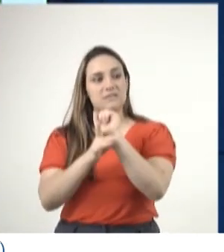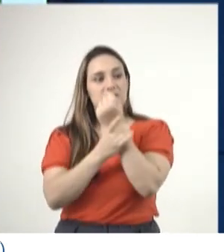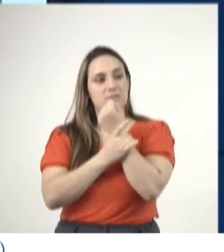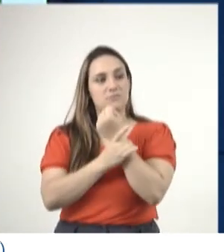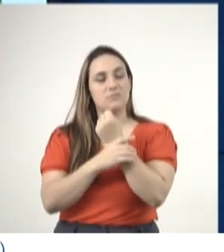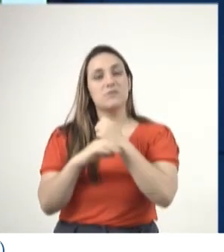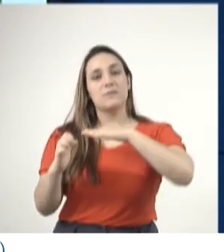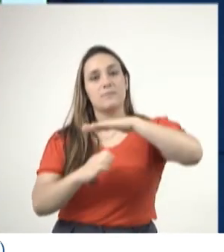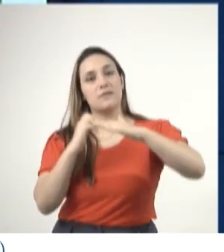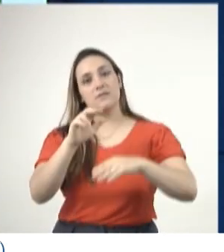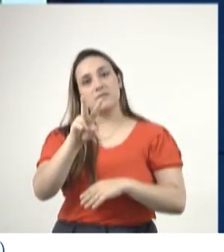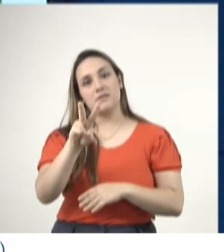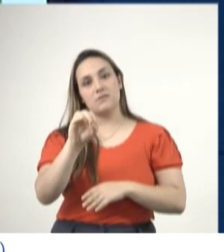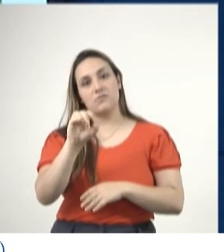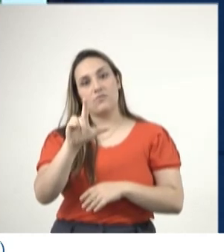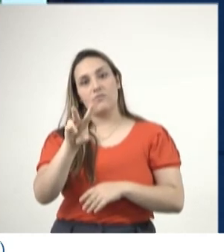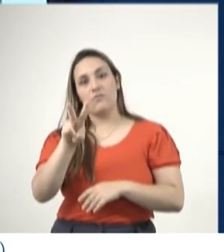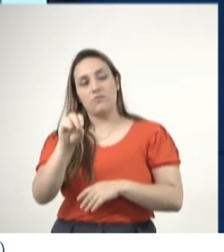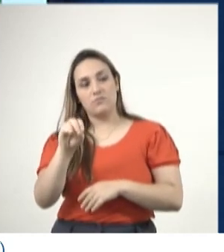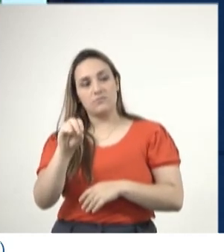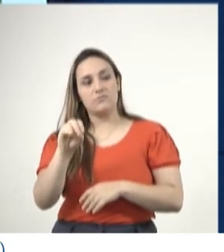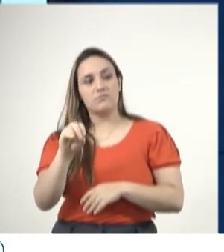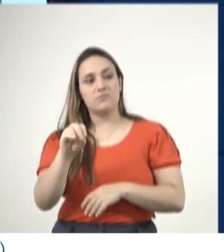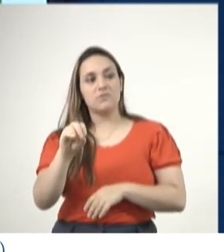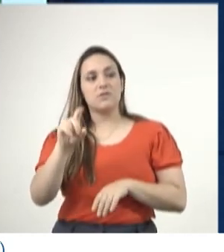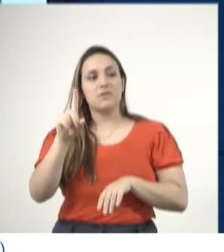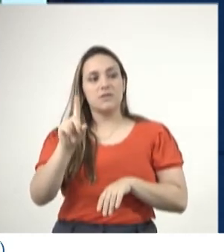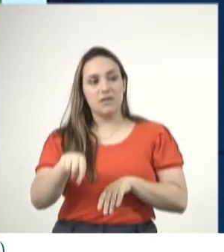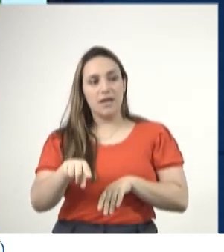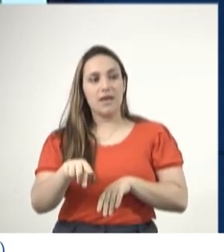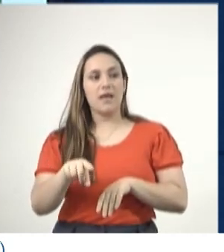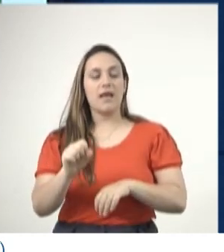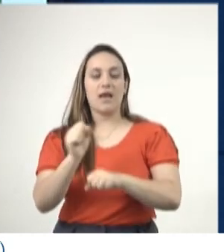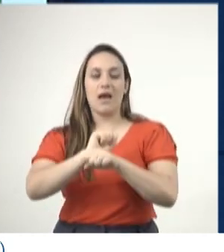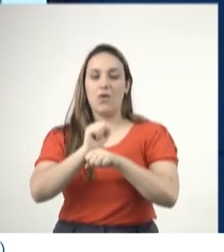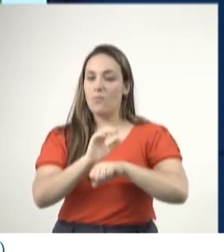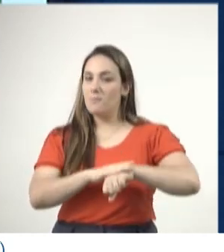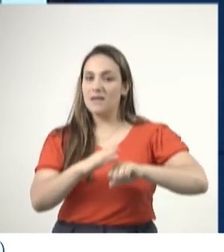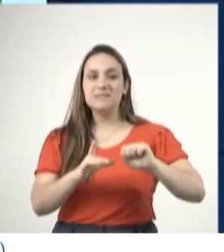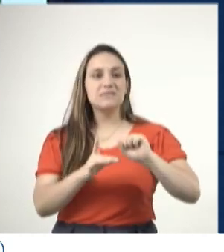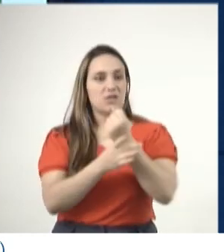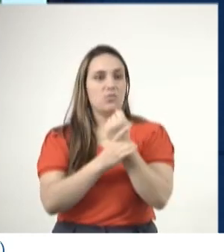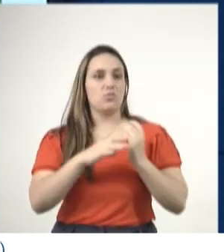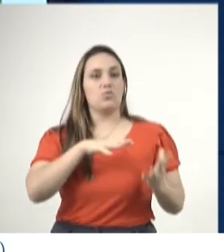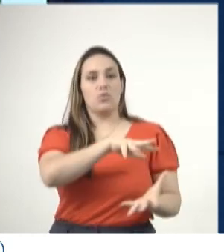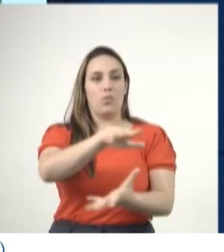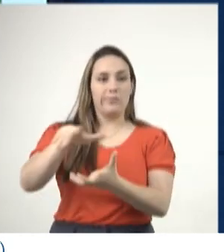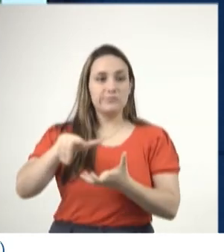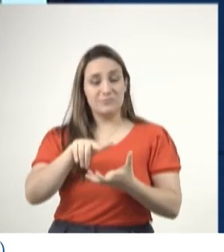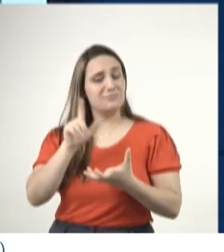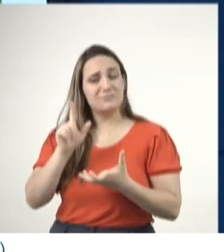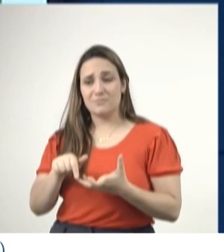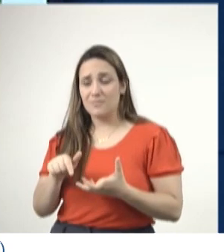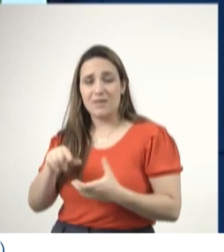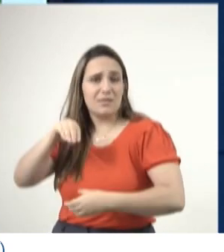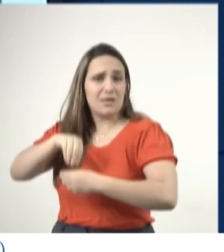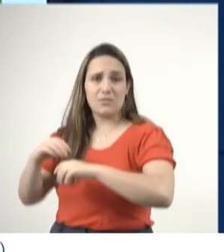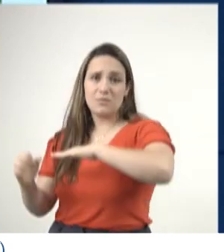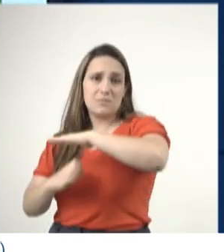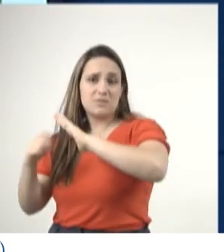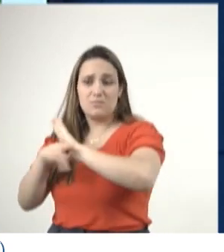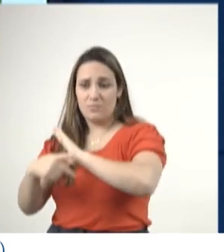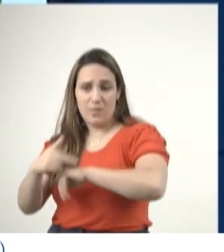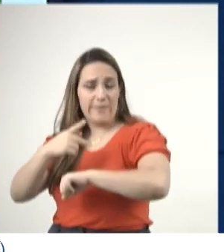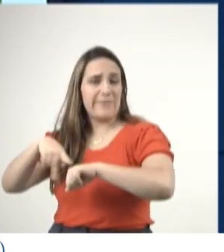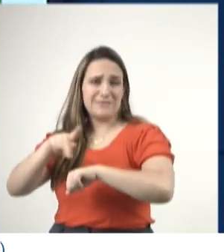os veículos mais seguros do mundo. A Volvo é sueca. Claro, ela segue o que o país tem. A cultura de segurança é muito